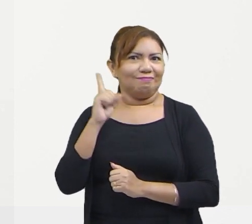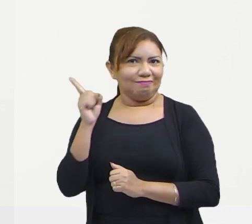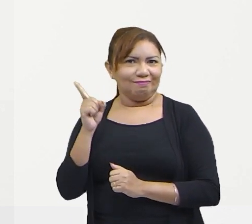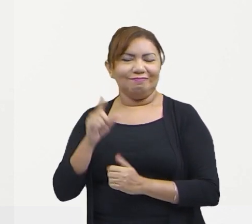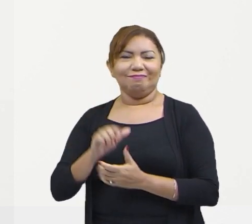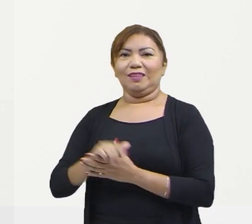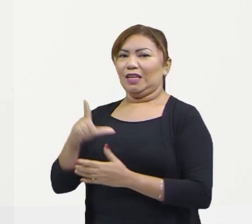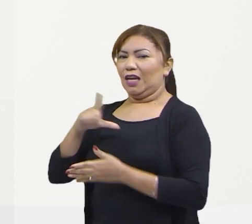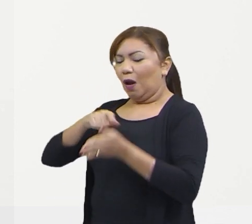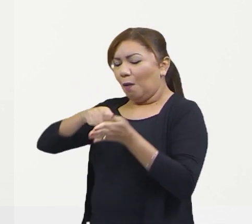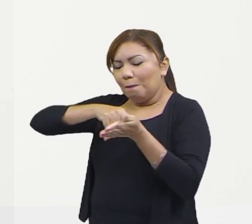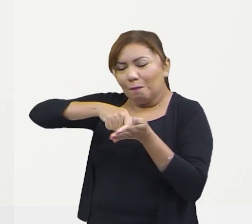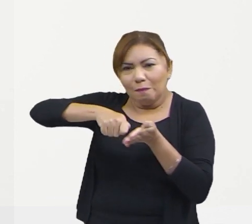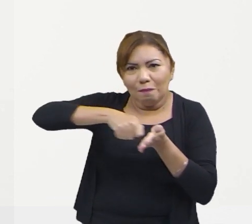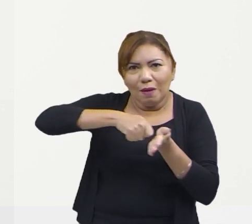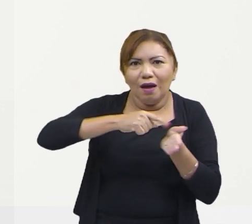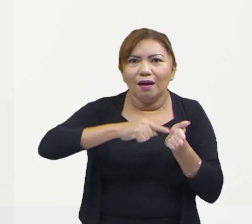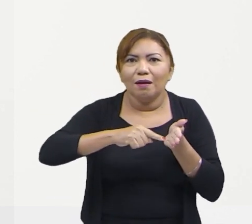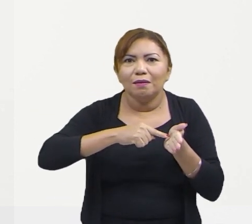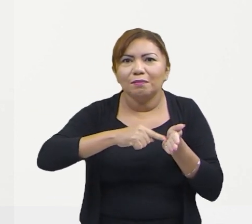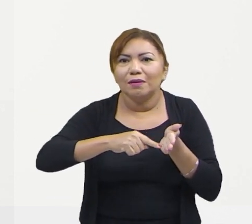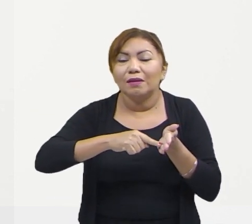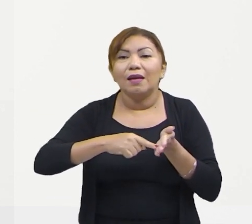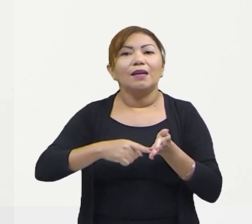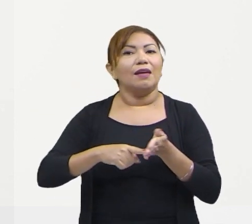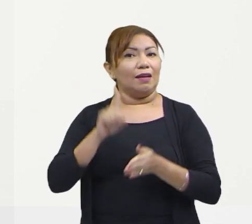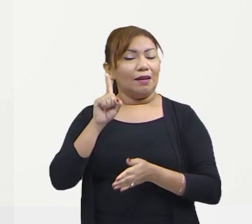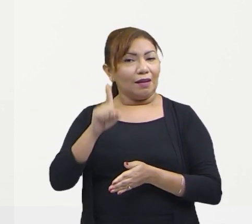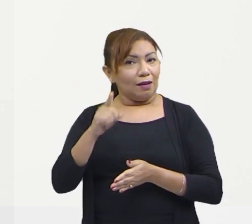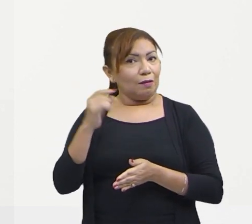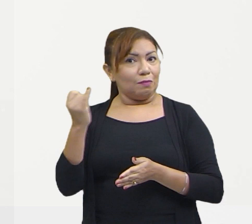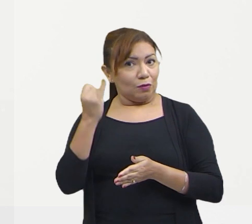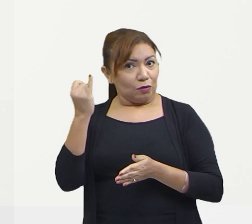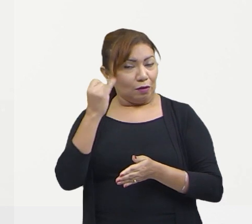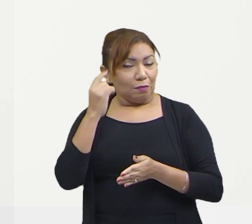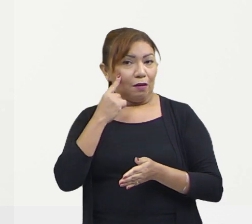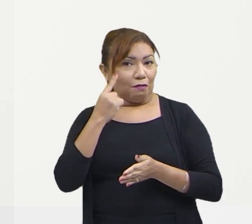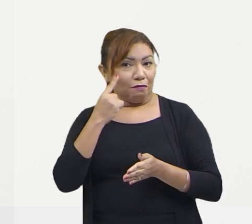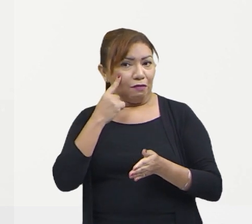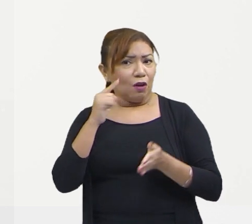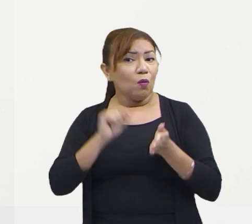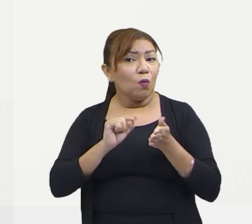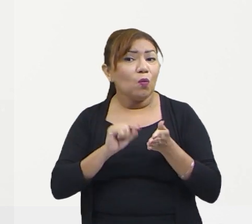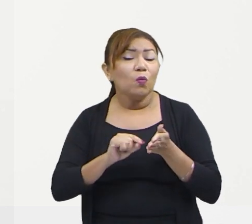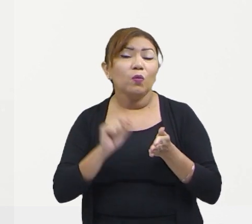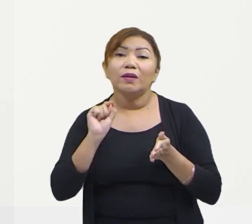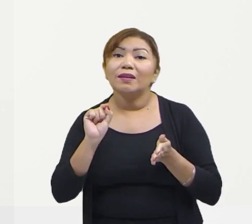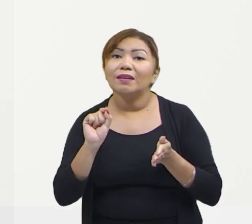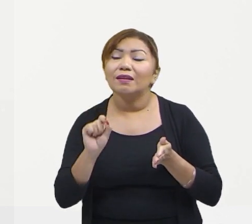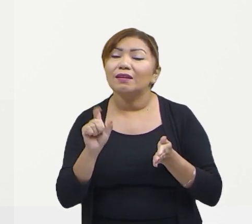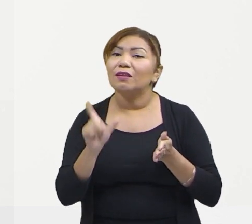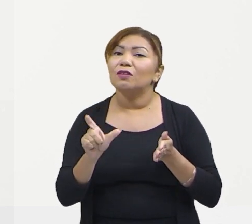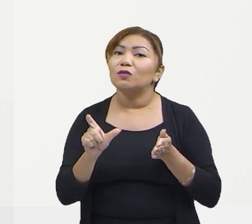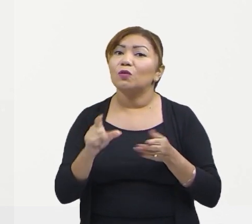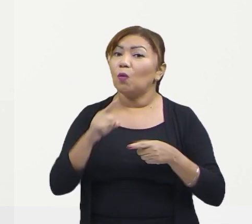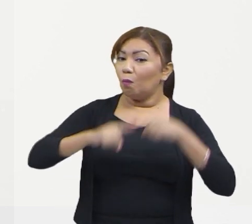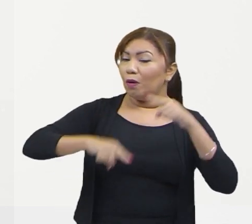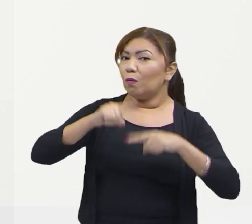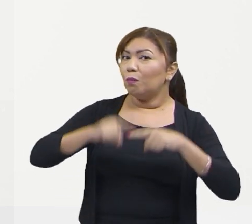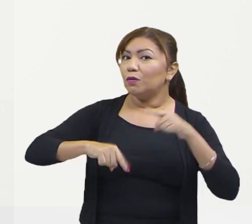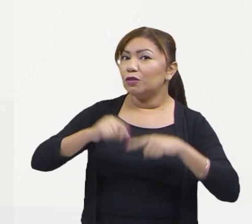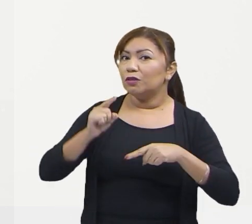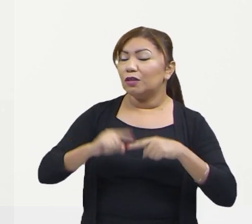barrinhas aqui. Ele serve para nós identificarmos onde está um produto, a